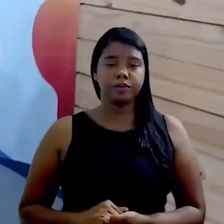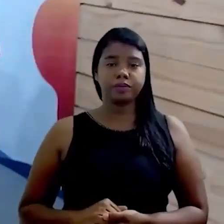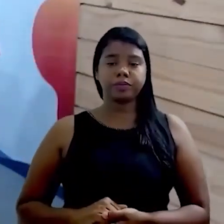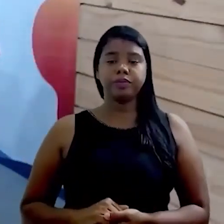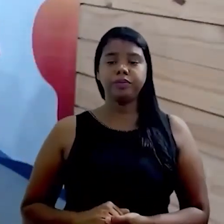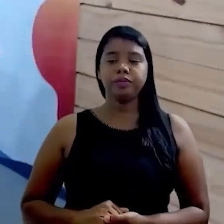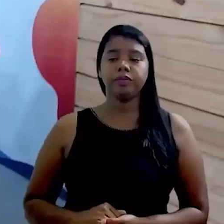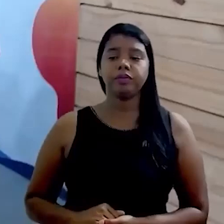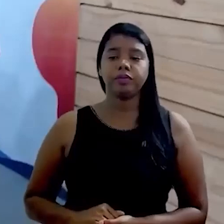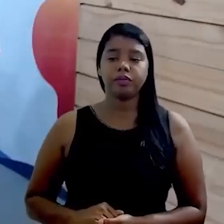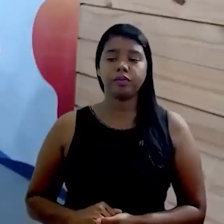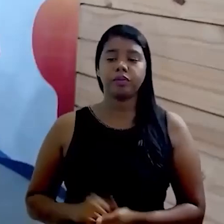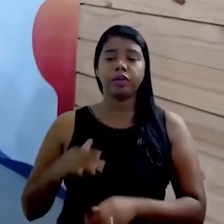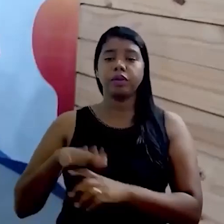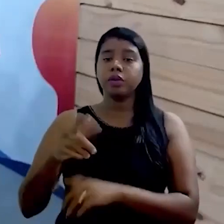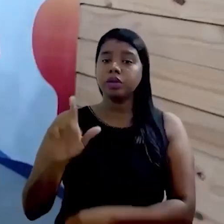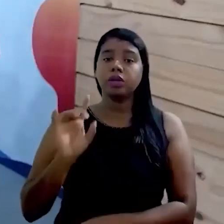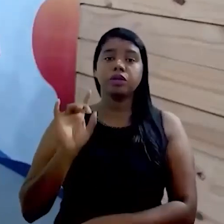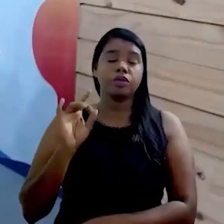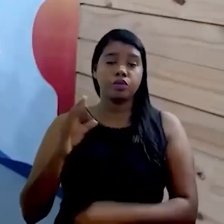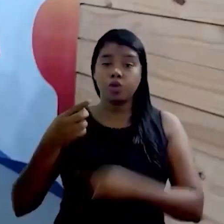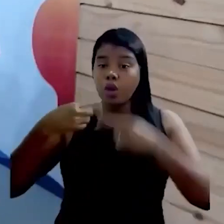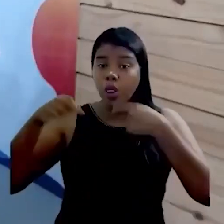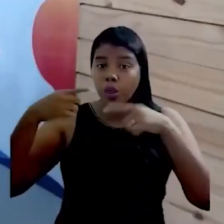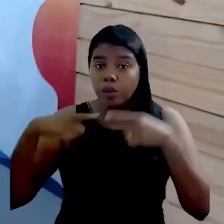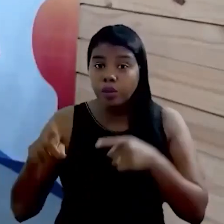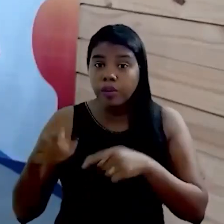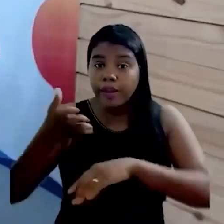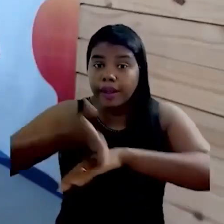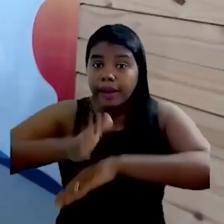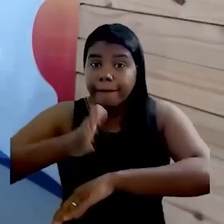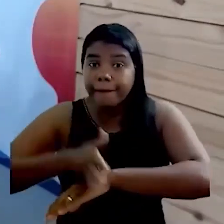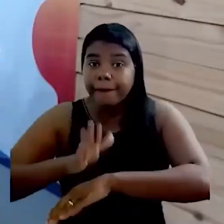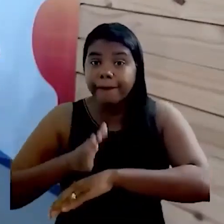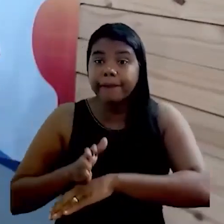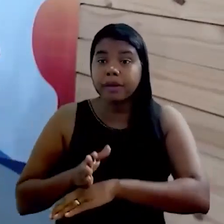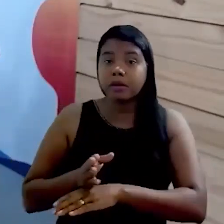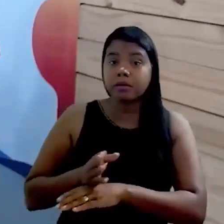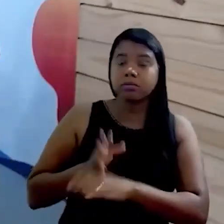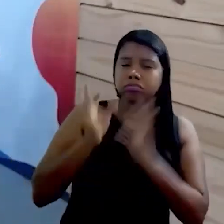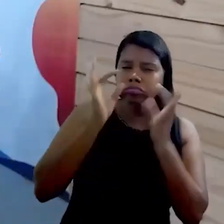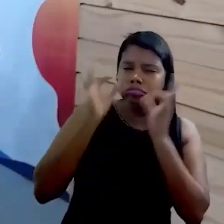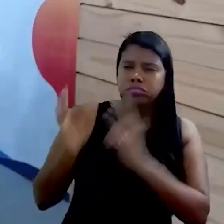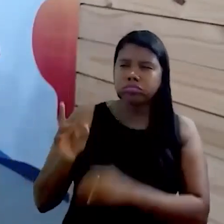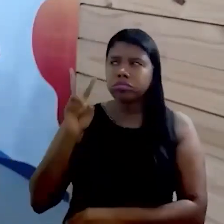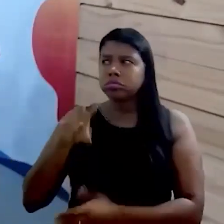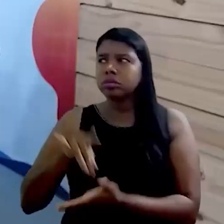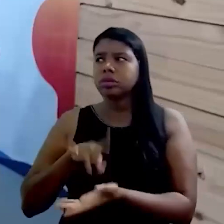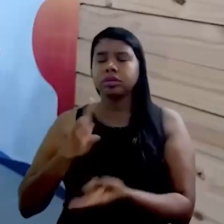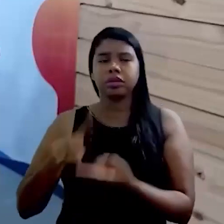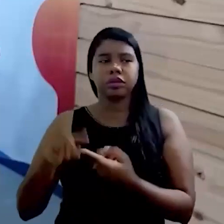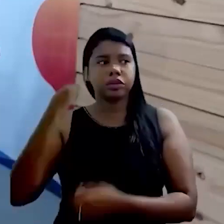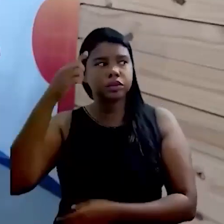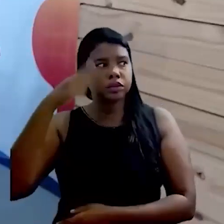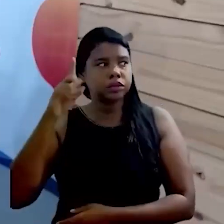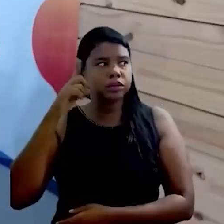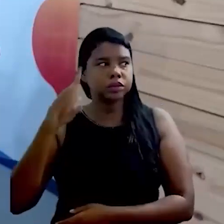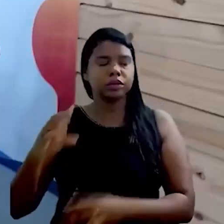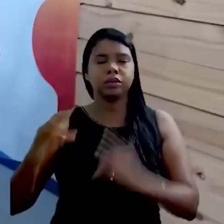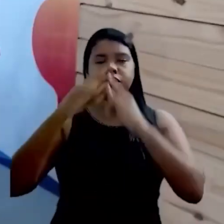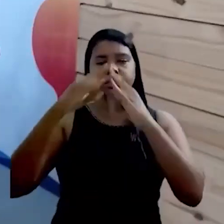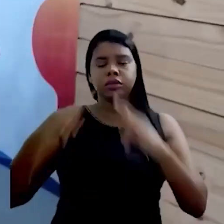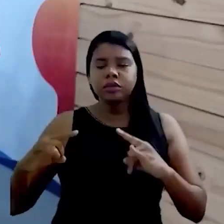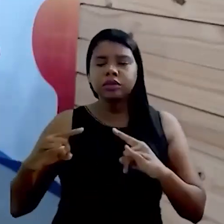falou, uma inclusão que não esteja só no discurso, esteja na prática. A gente possa ver essas mulheres no dia a dia da